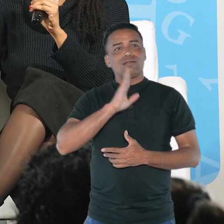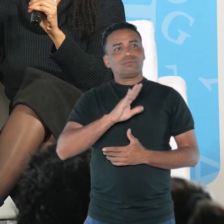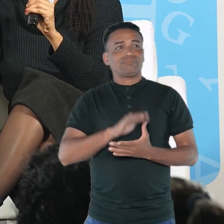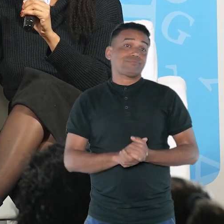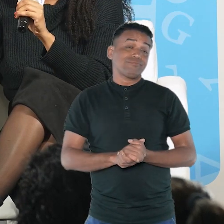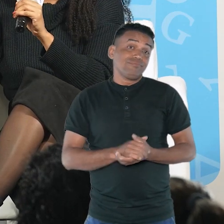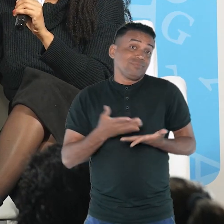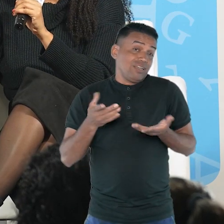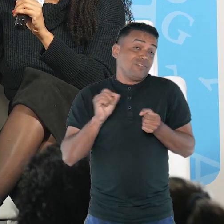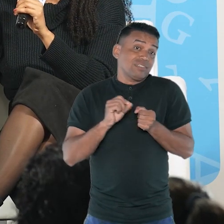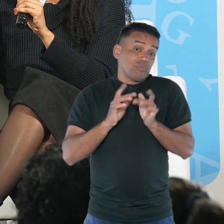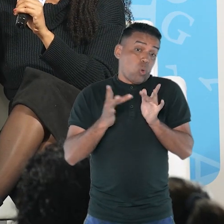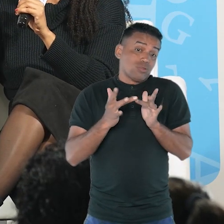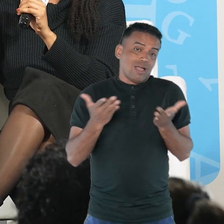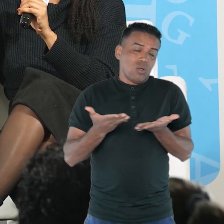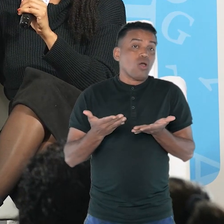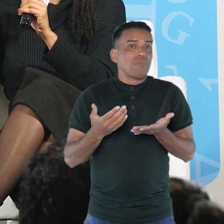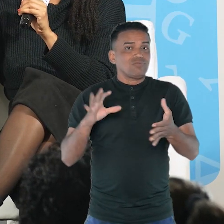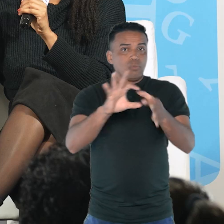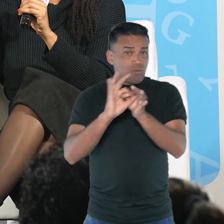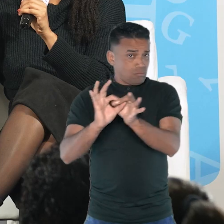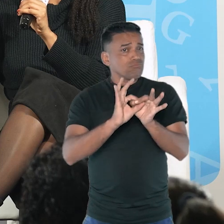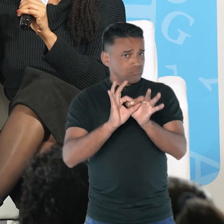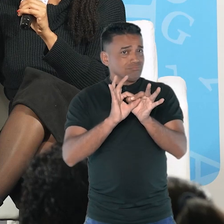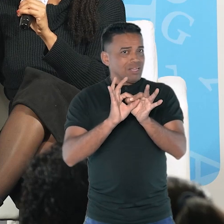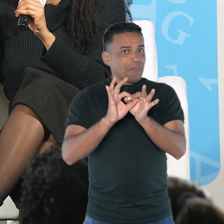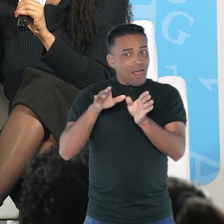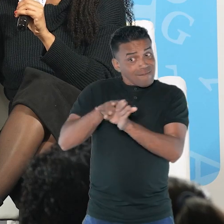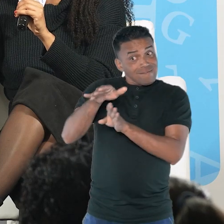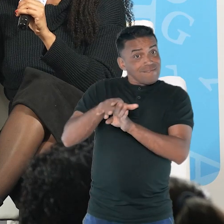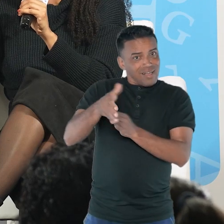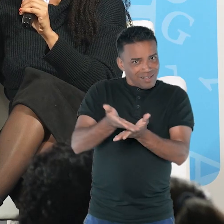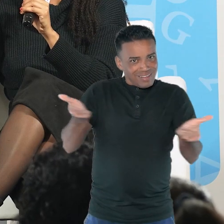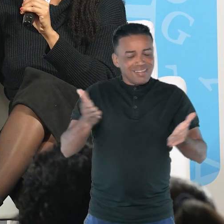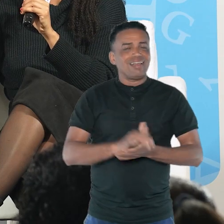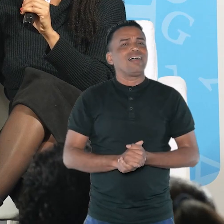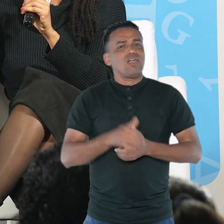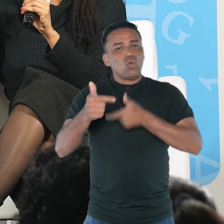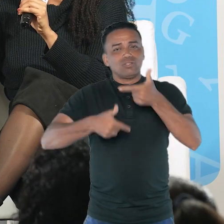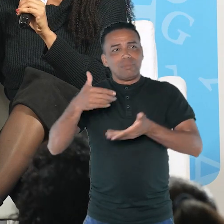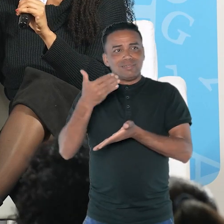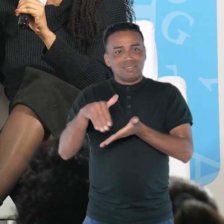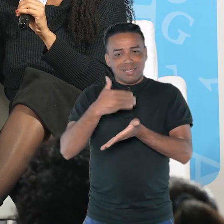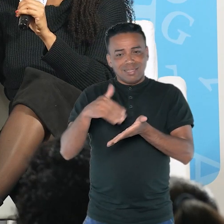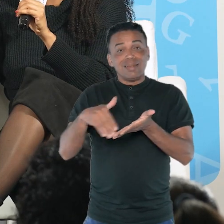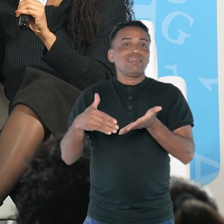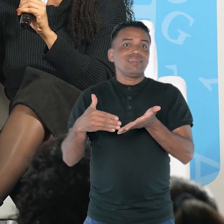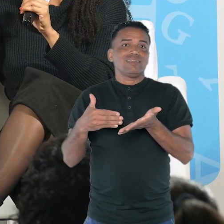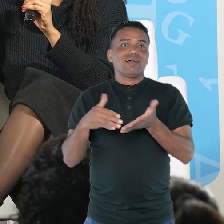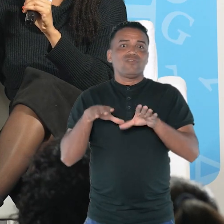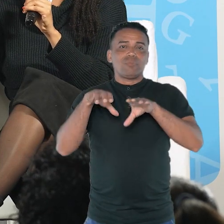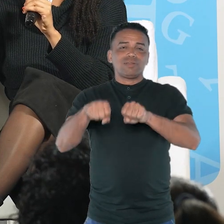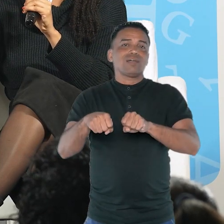Nossa. fizemos contato agora, né? Mas agora vamos criar essa rede aí de É que formações, né? eu trabalho na Secretaria de Formação Livro e Leitura,